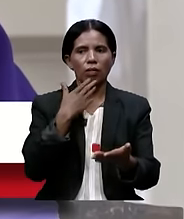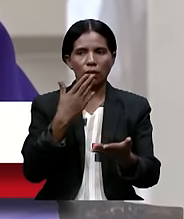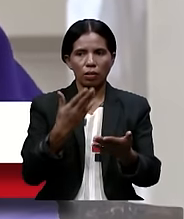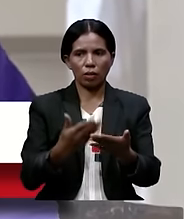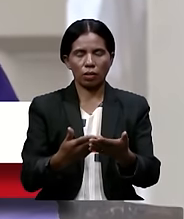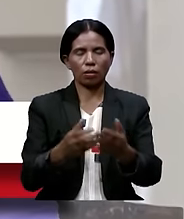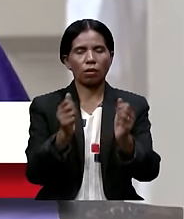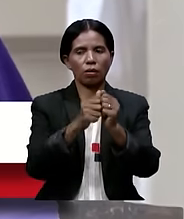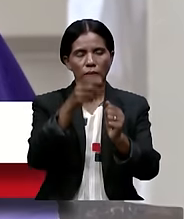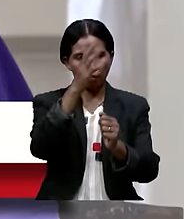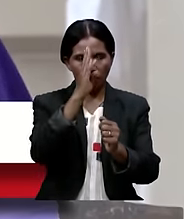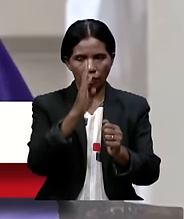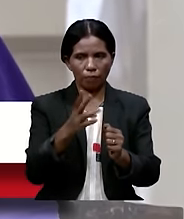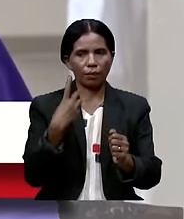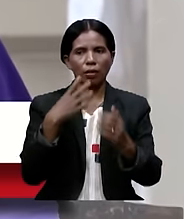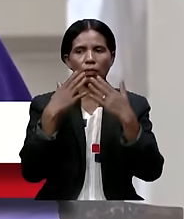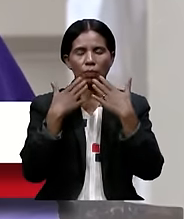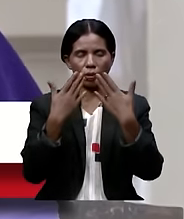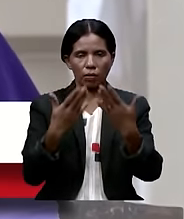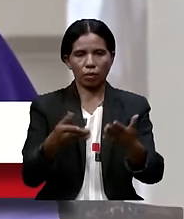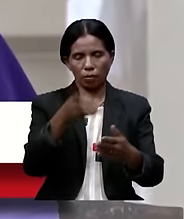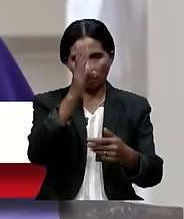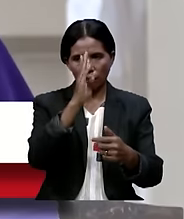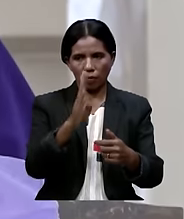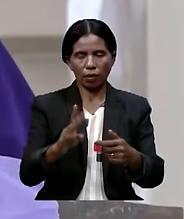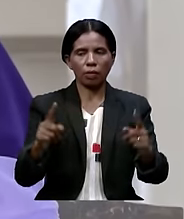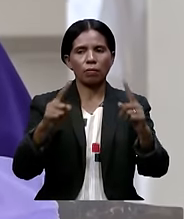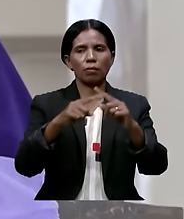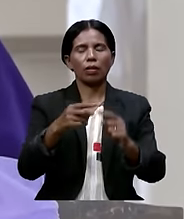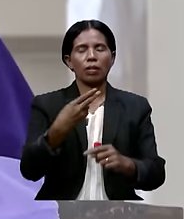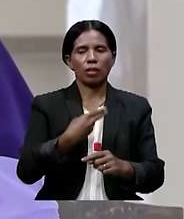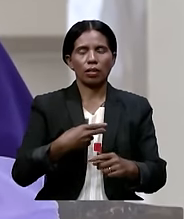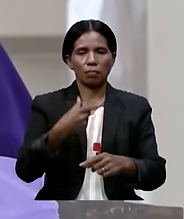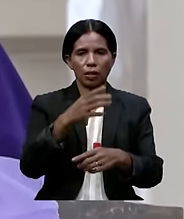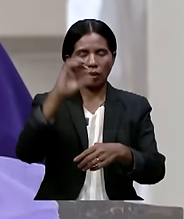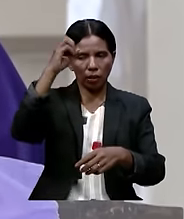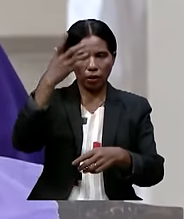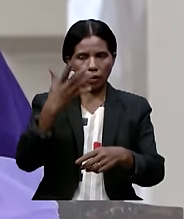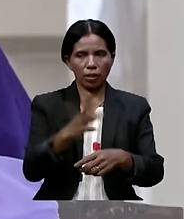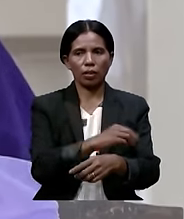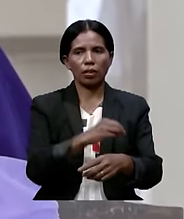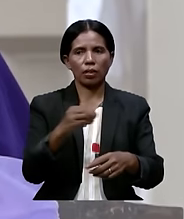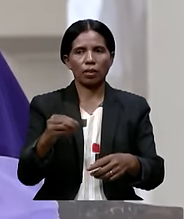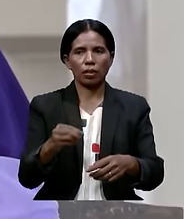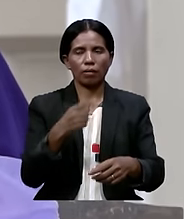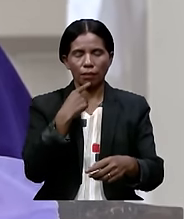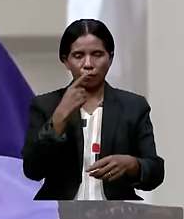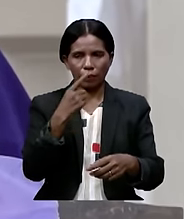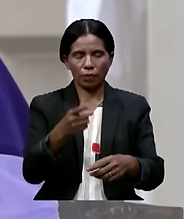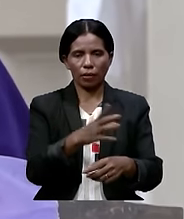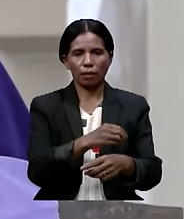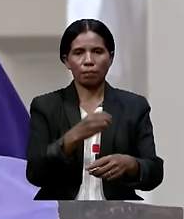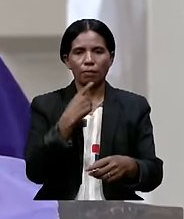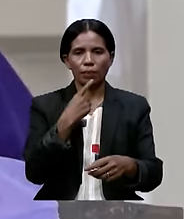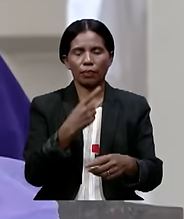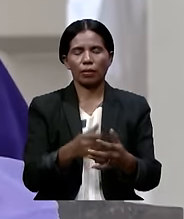com a Roma. E te agradeço a minha Roma, a graça de vida de Jaime Oliveira Nia, e a minha partilha, a